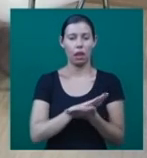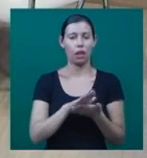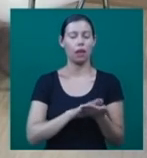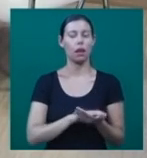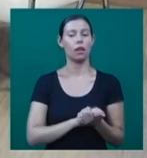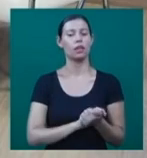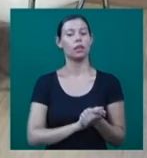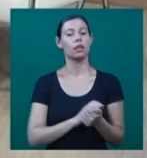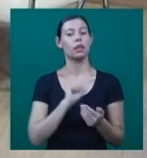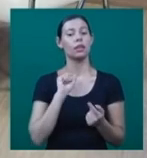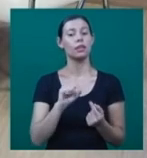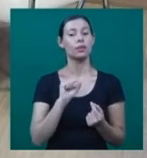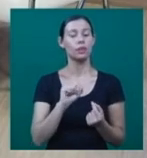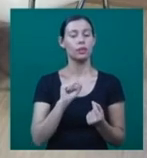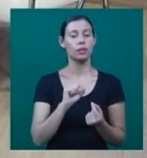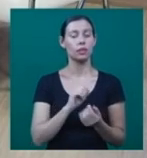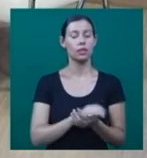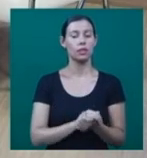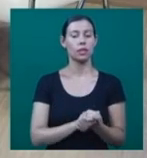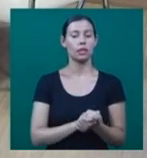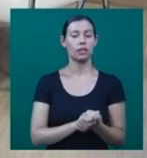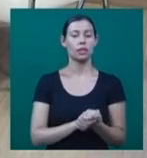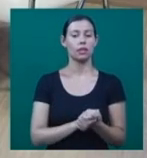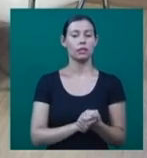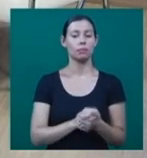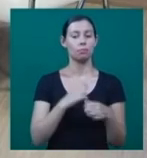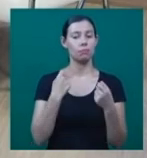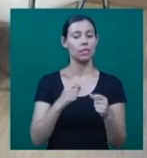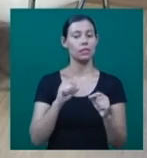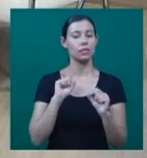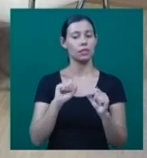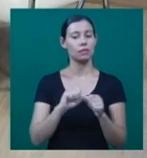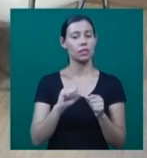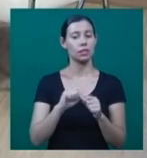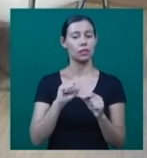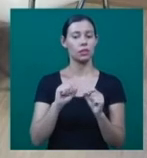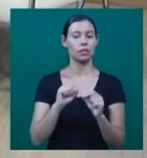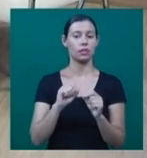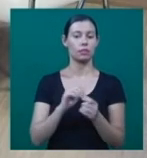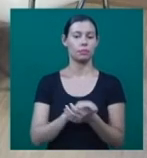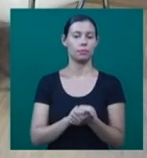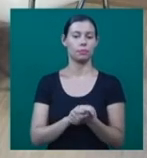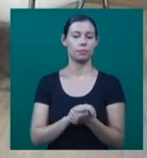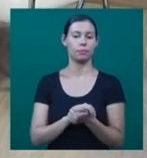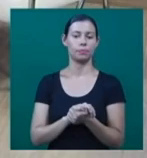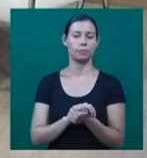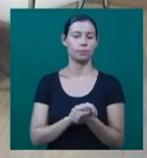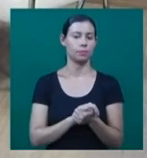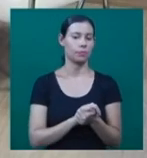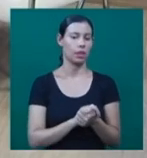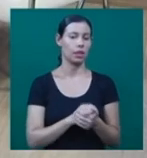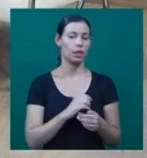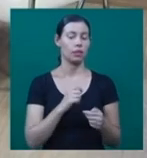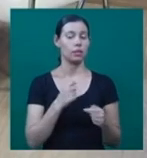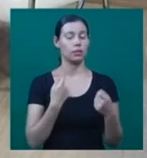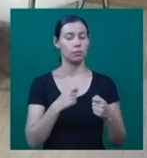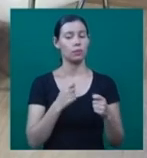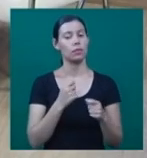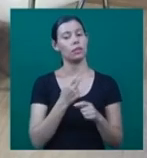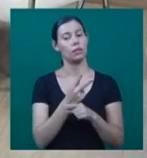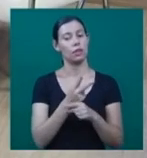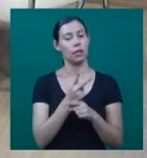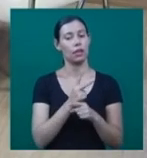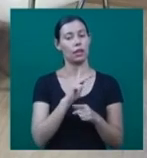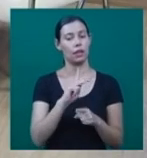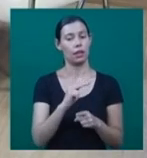agressivo. Até para certificar de que aquilo realmente é algo que foge do normal. O que ela tem que fazer no primeiro momento? Buscar o RH da empresa ou